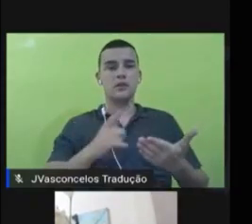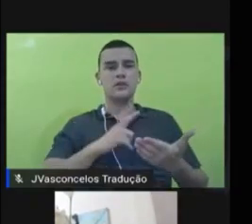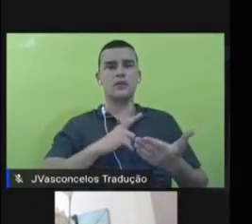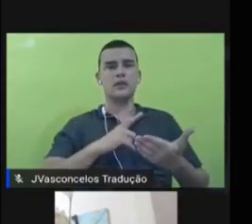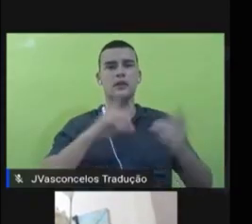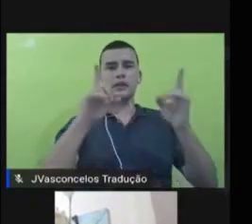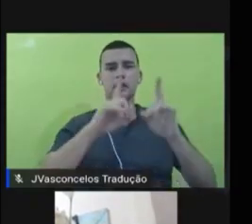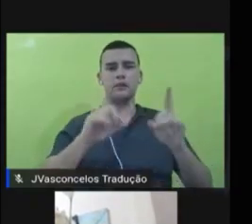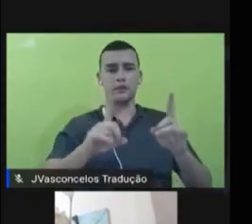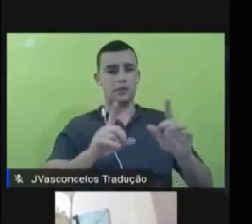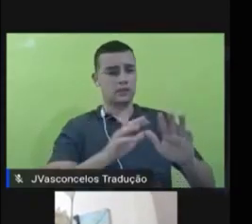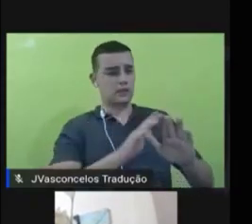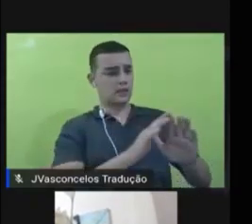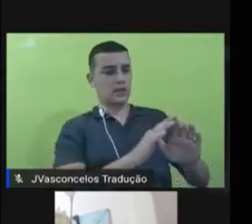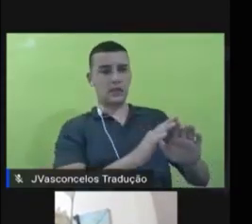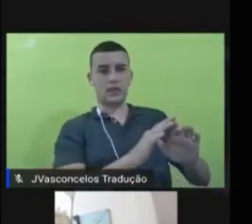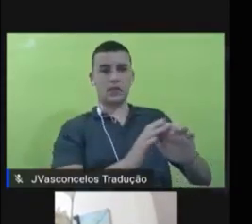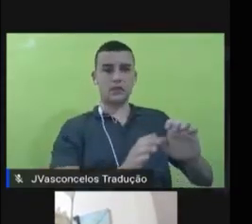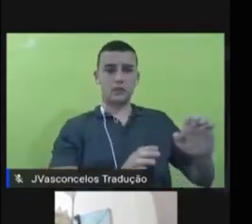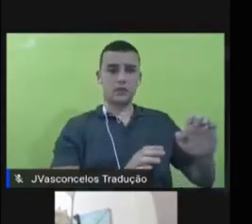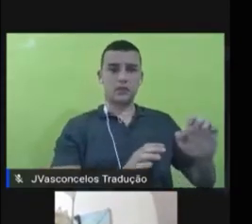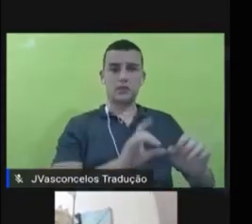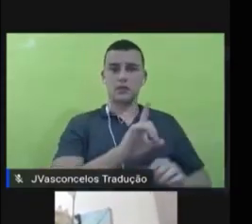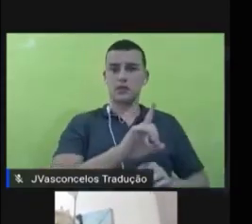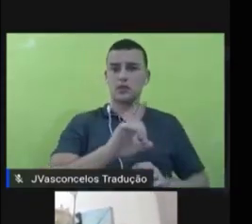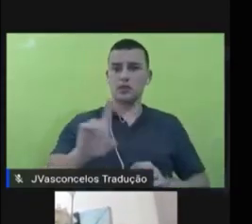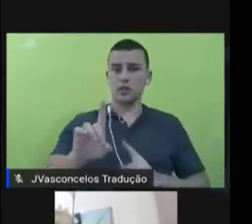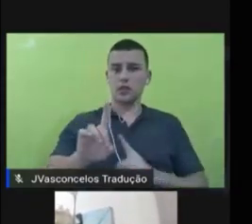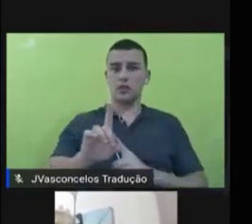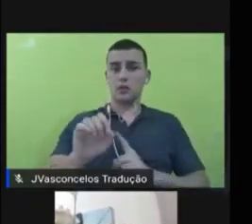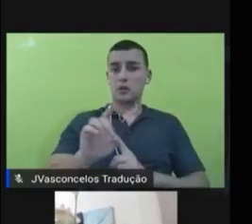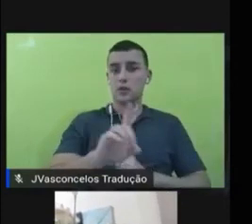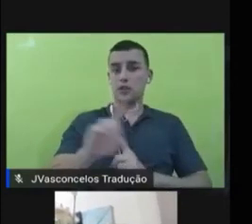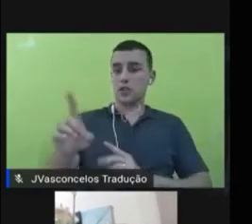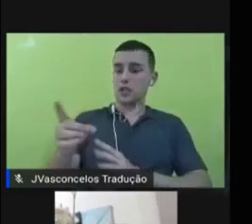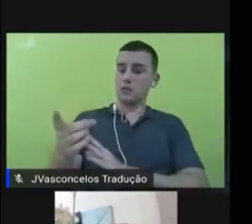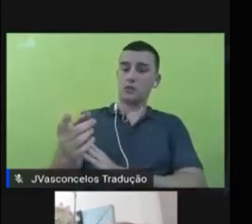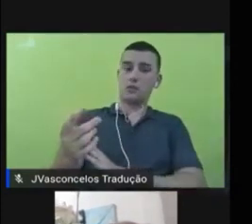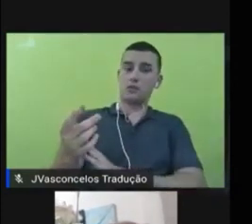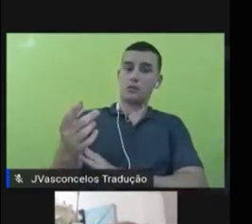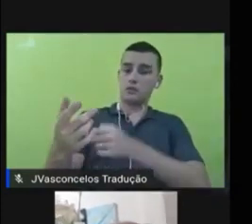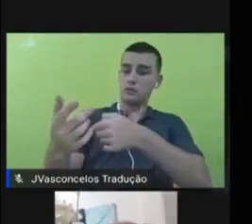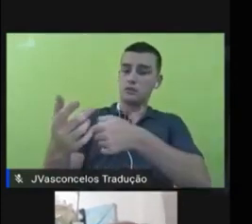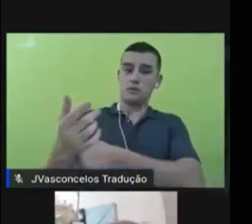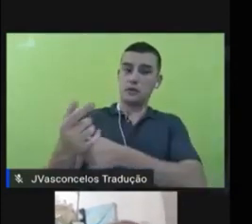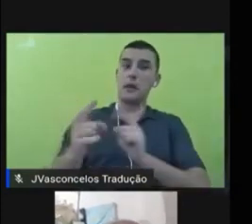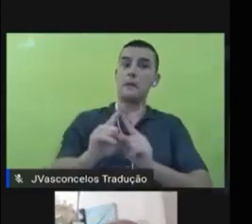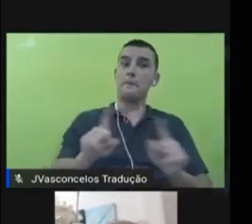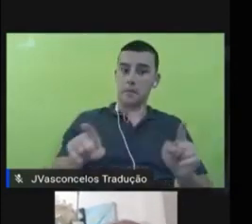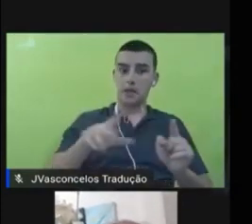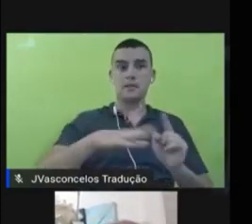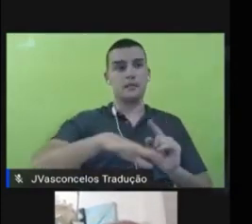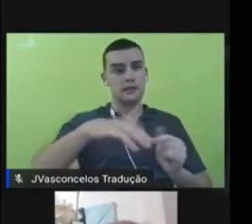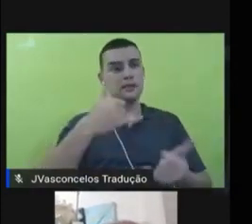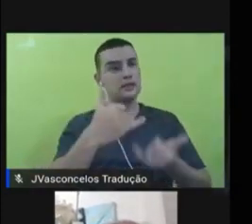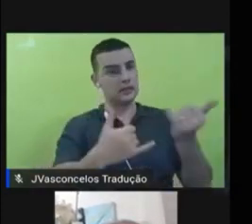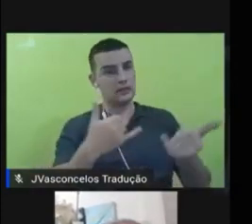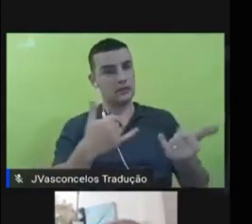as mãos, no braço direito um scalp, mas nem por isso ela está deixando, né, de brincar dentro da